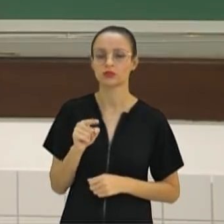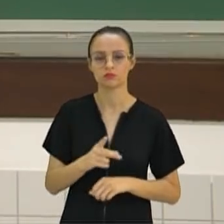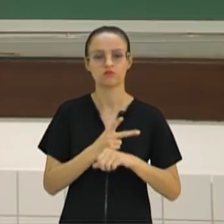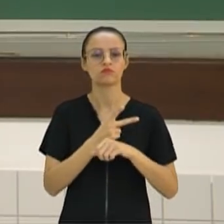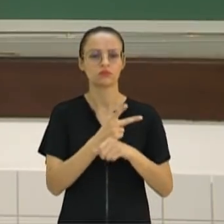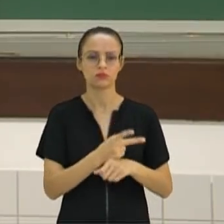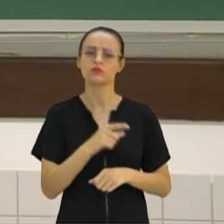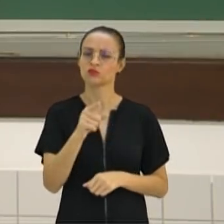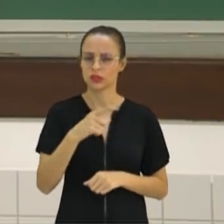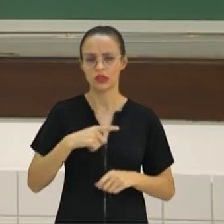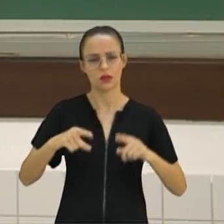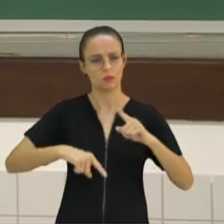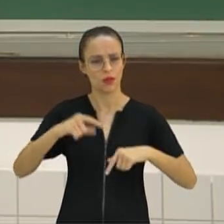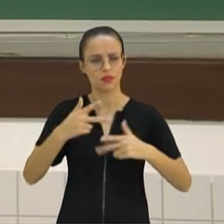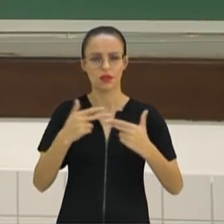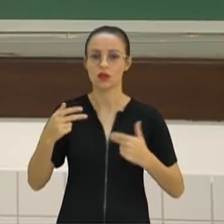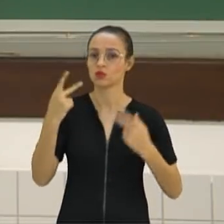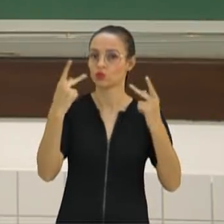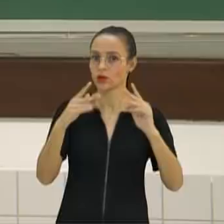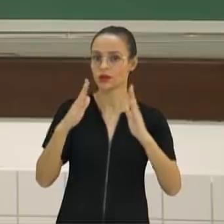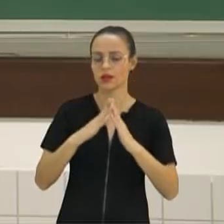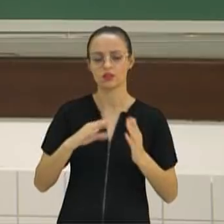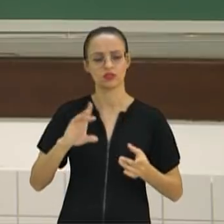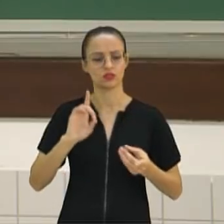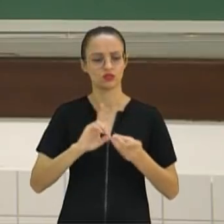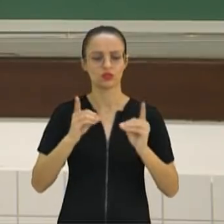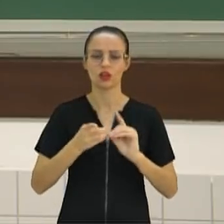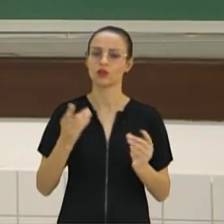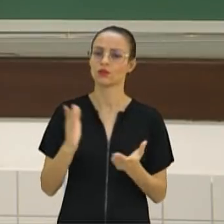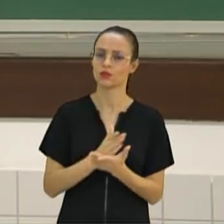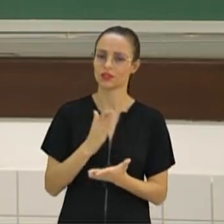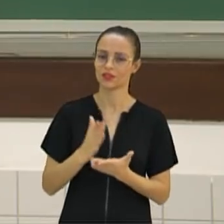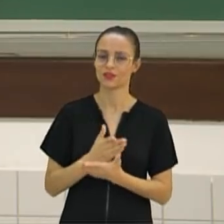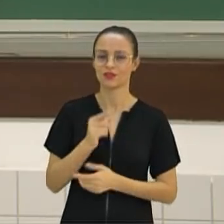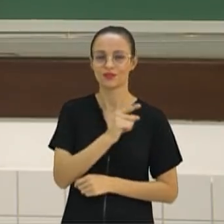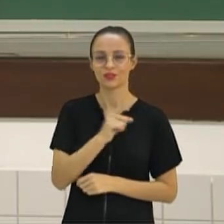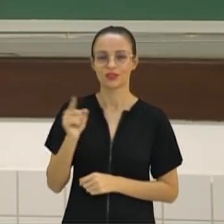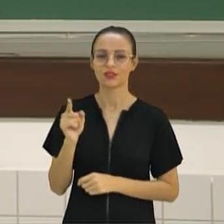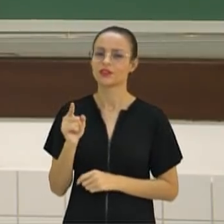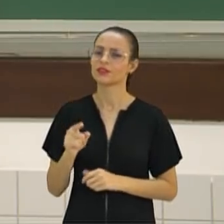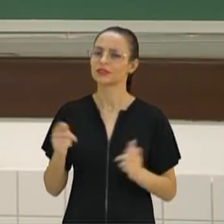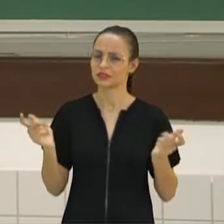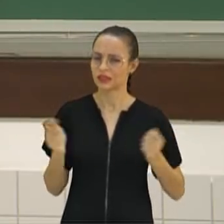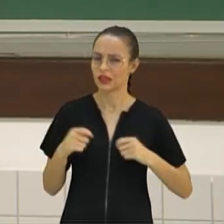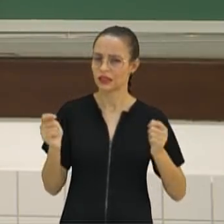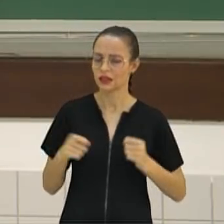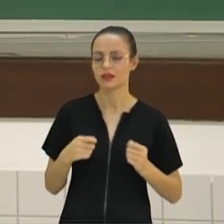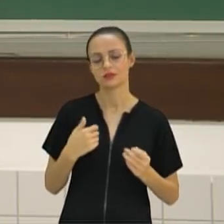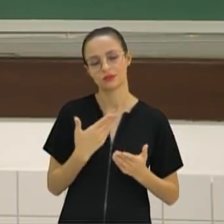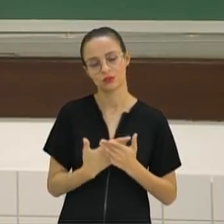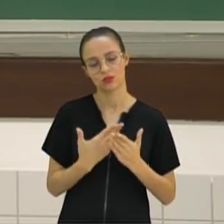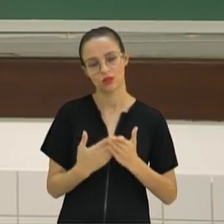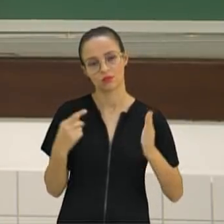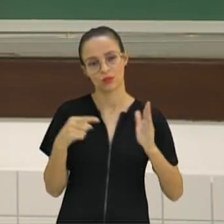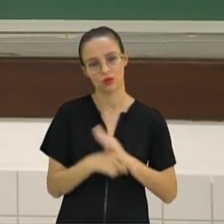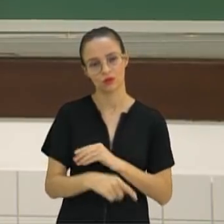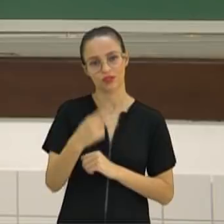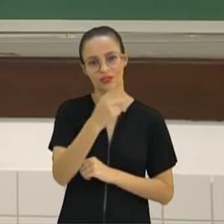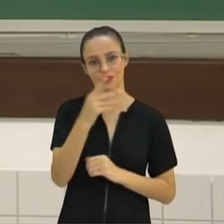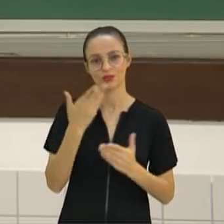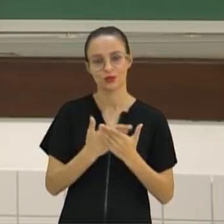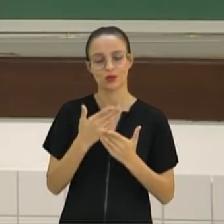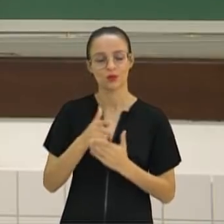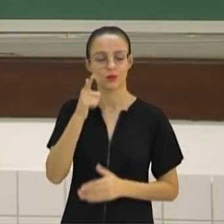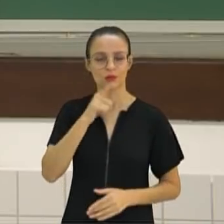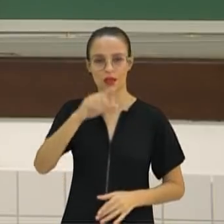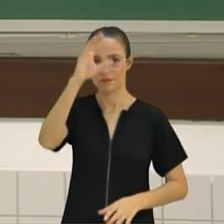procurar, né? Você tem material em casa, você tem teu livro didático e você, da melhor maneira possível, você deve aprofundar teu estudo para conseguir